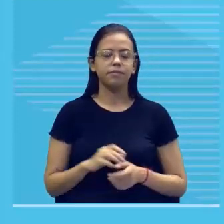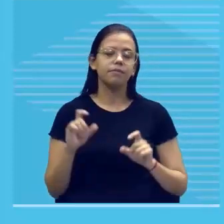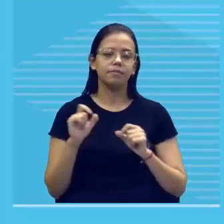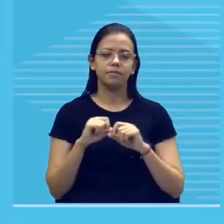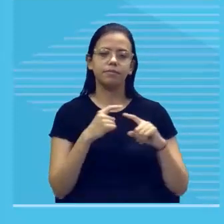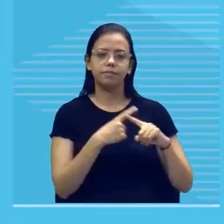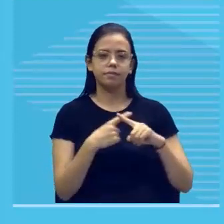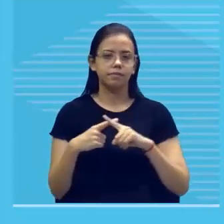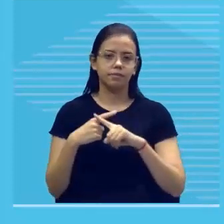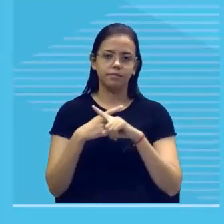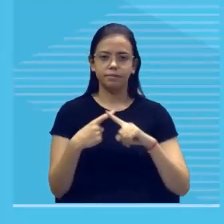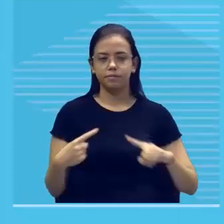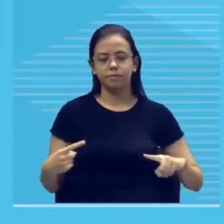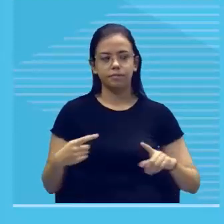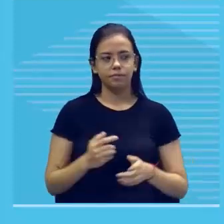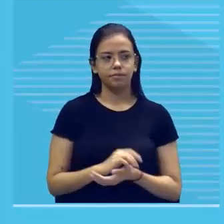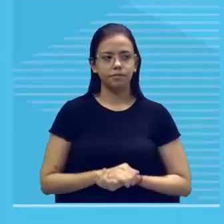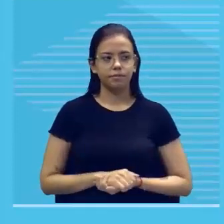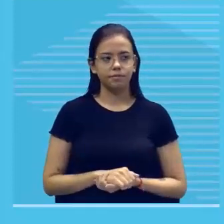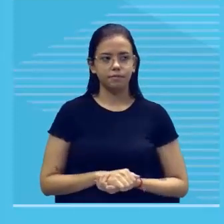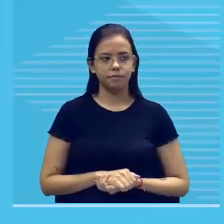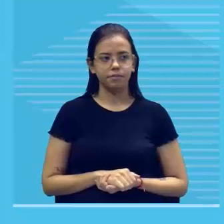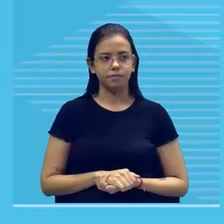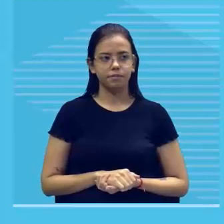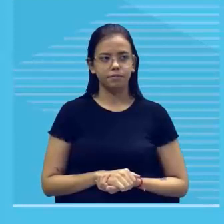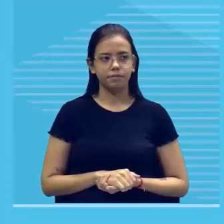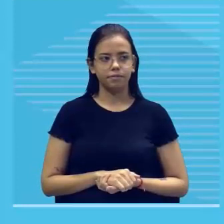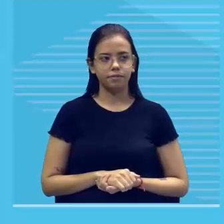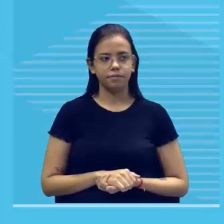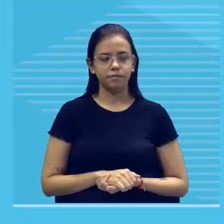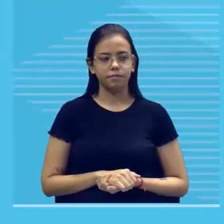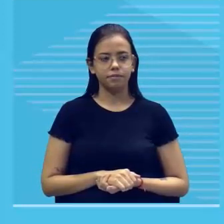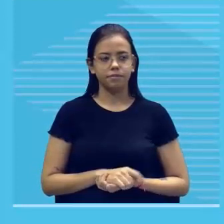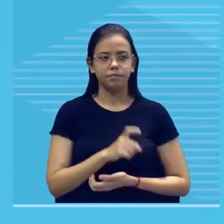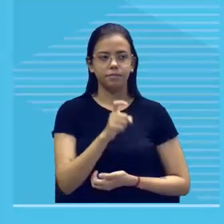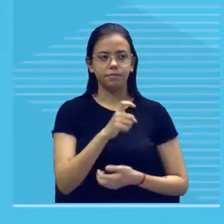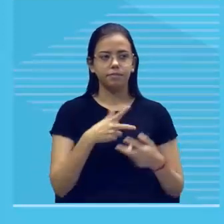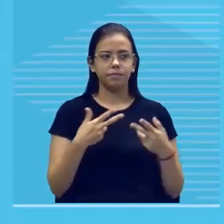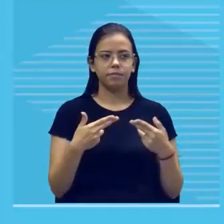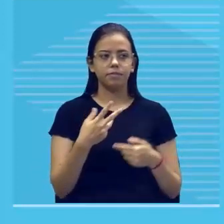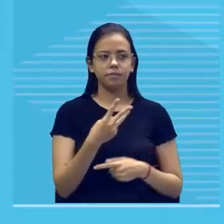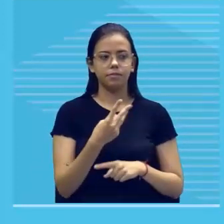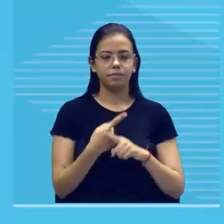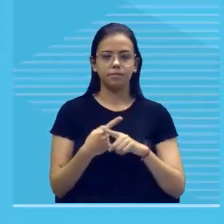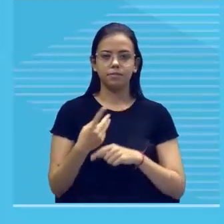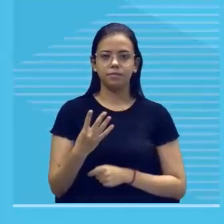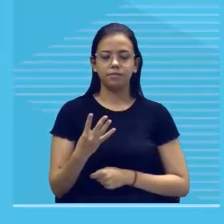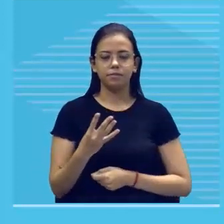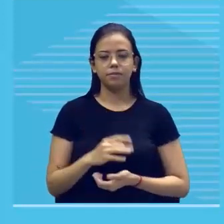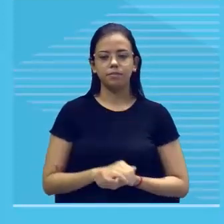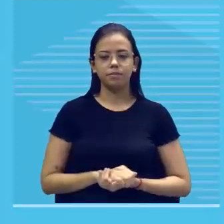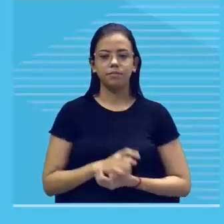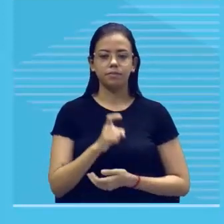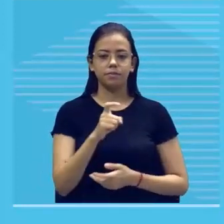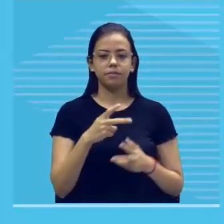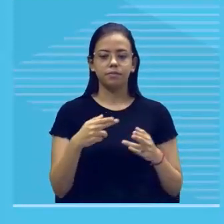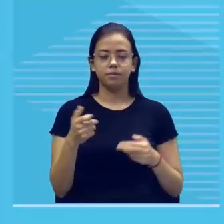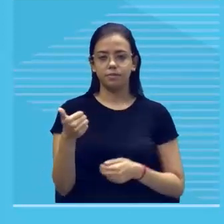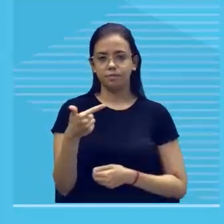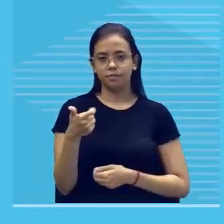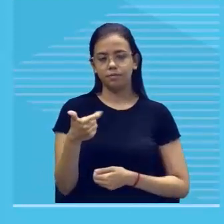meios pelos extremos x = 3x 4x